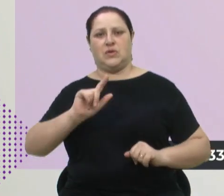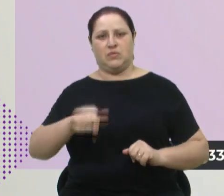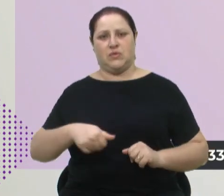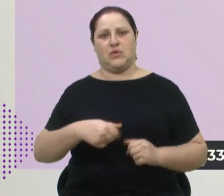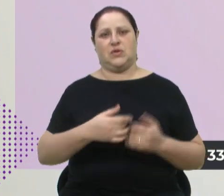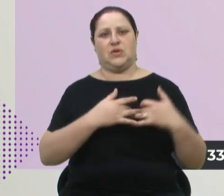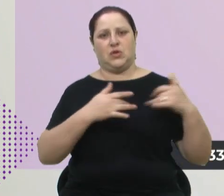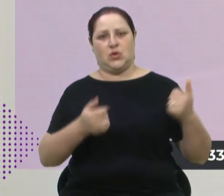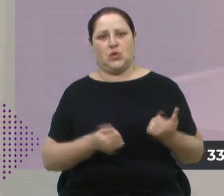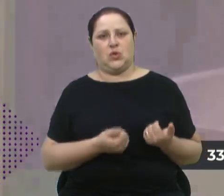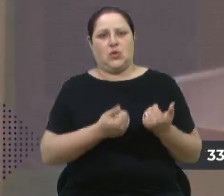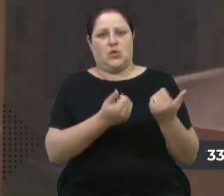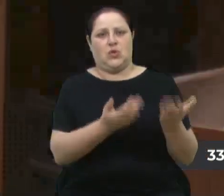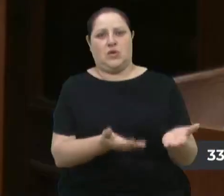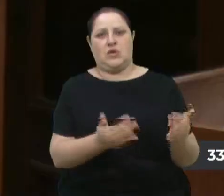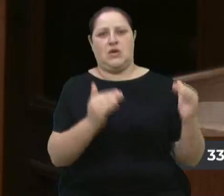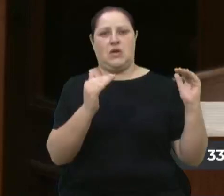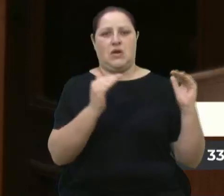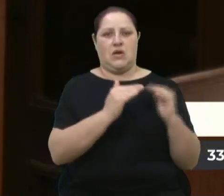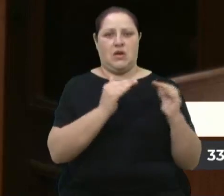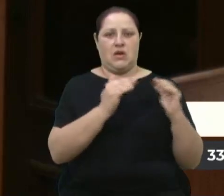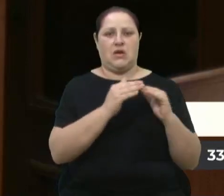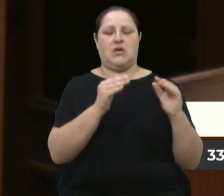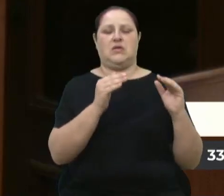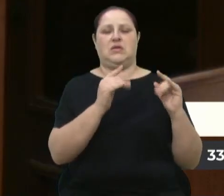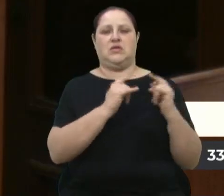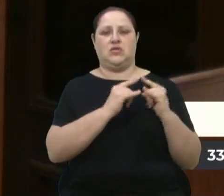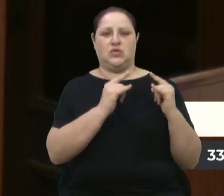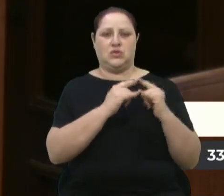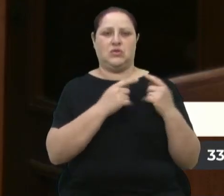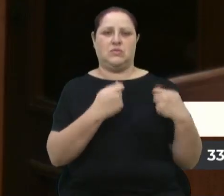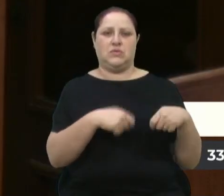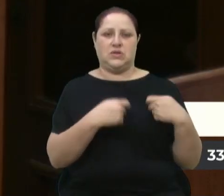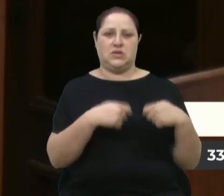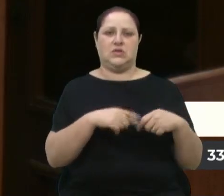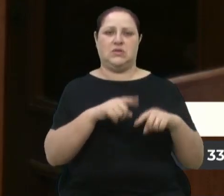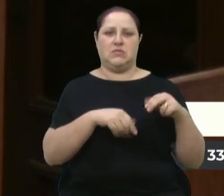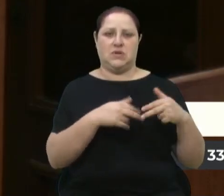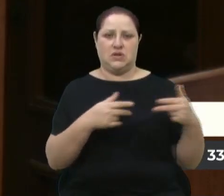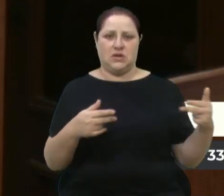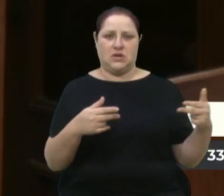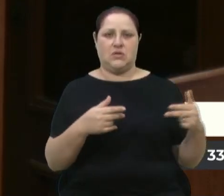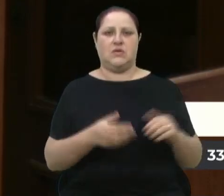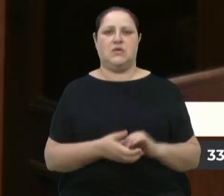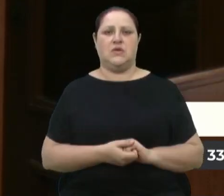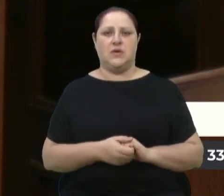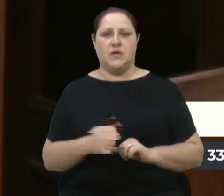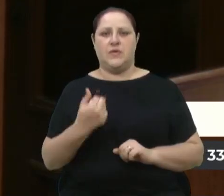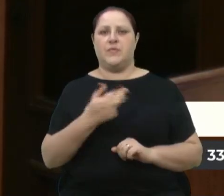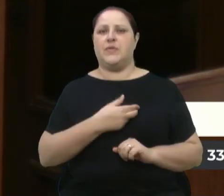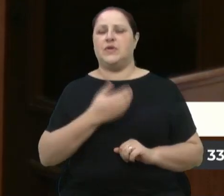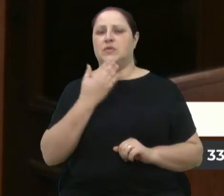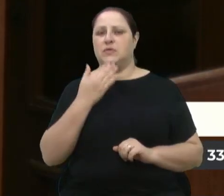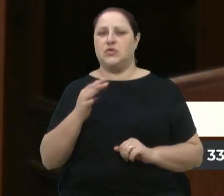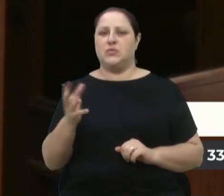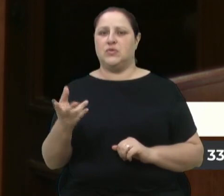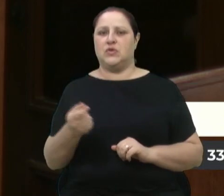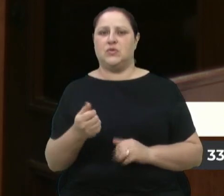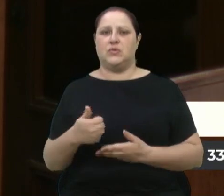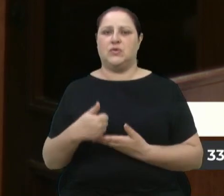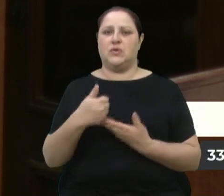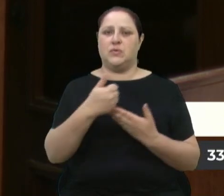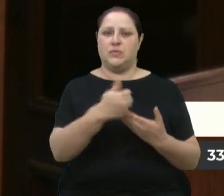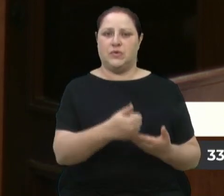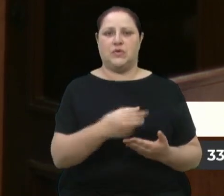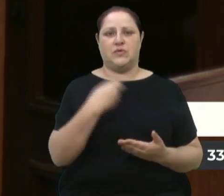doação para casas, para institutos que necessitam destes materiais, A gente conta, né, com o apoio de todos